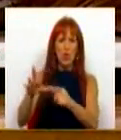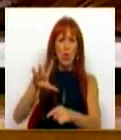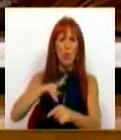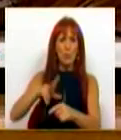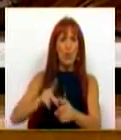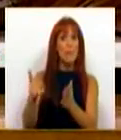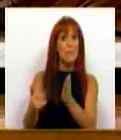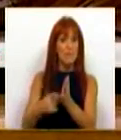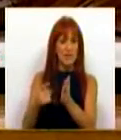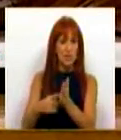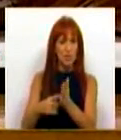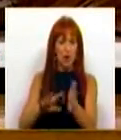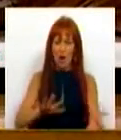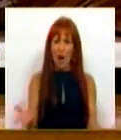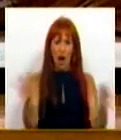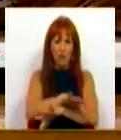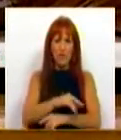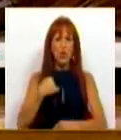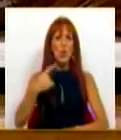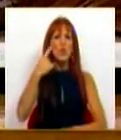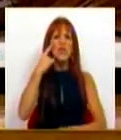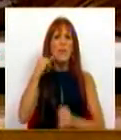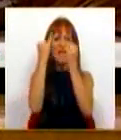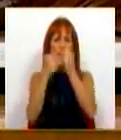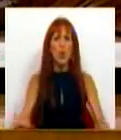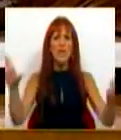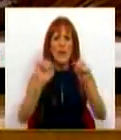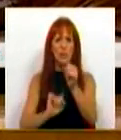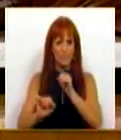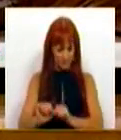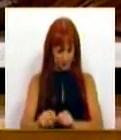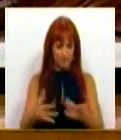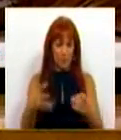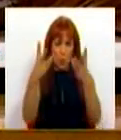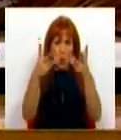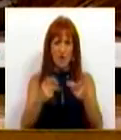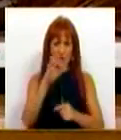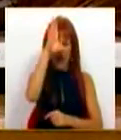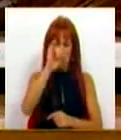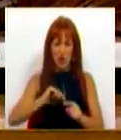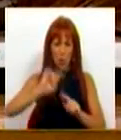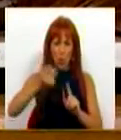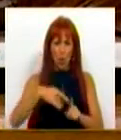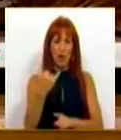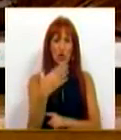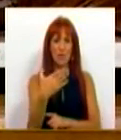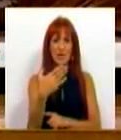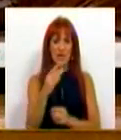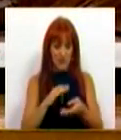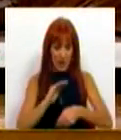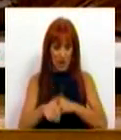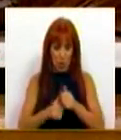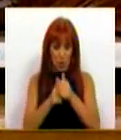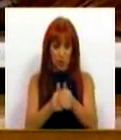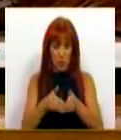país precisa: a revolução do conhecimento e da inovação. O Orçamento do Estado para 2017 prossegue